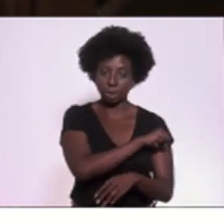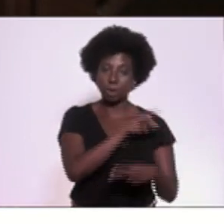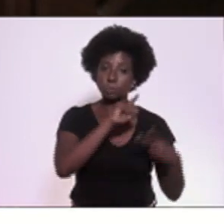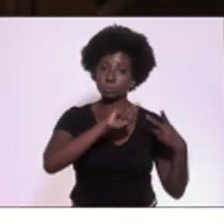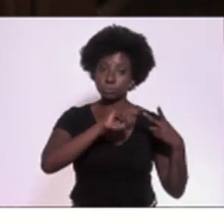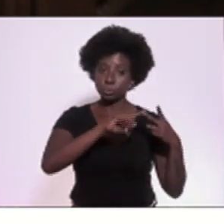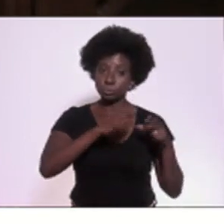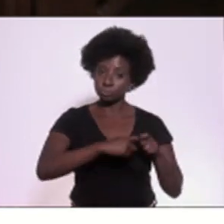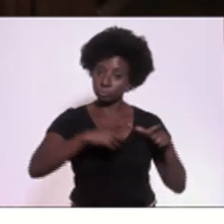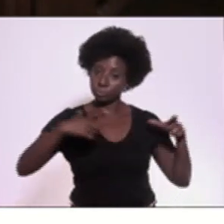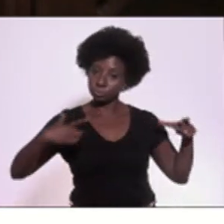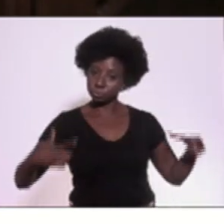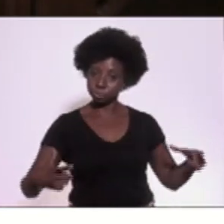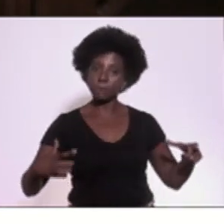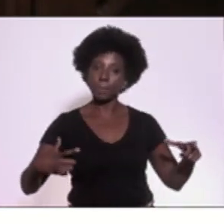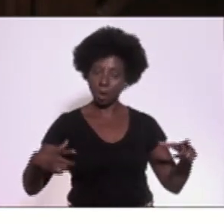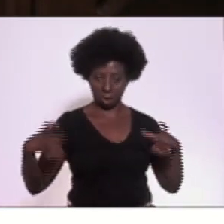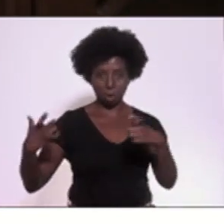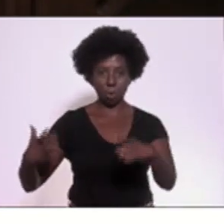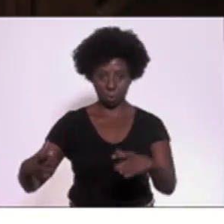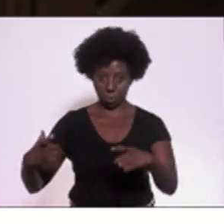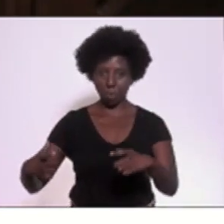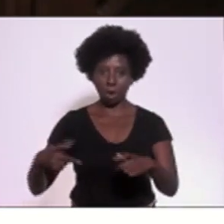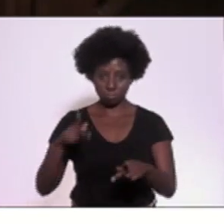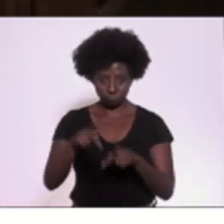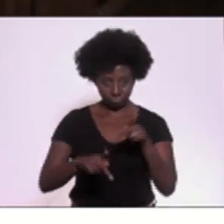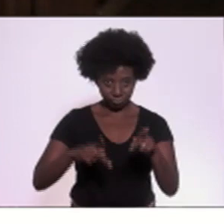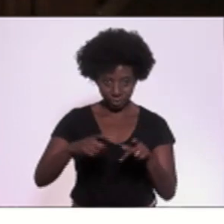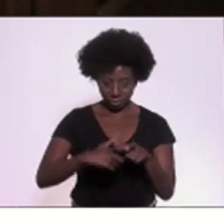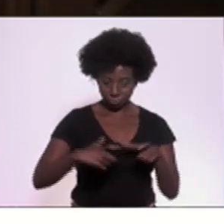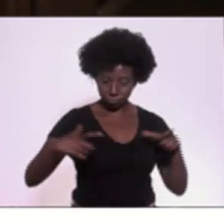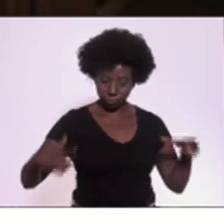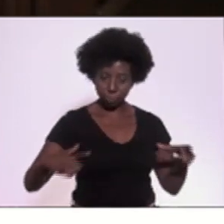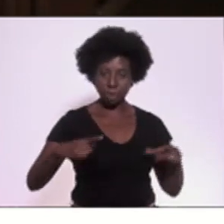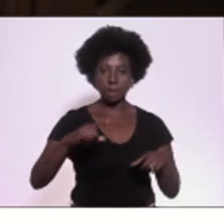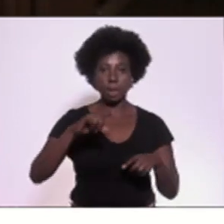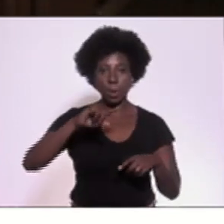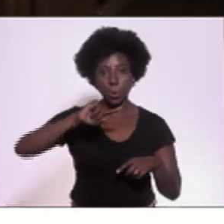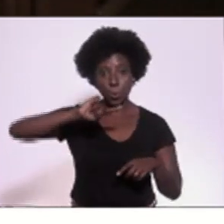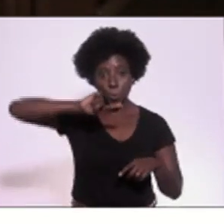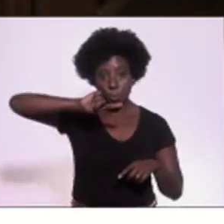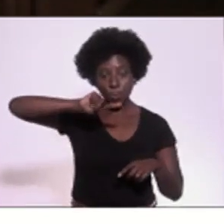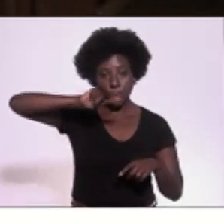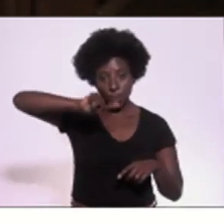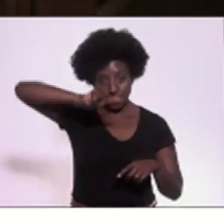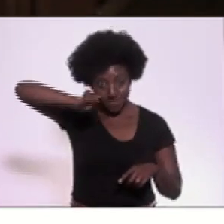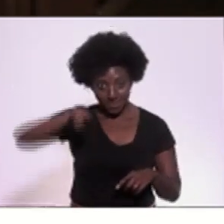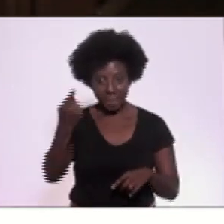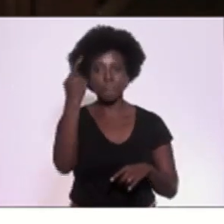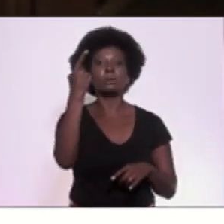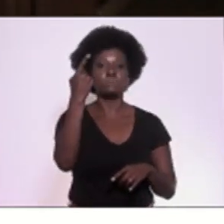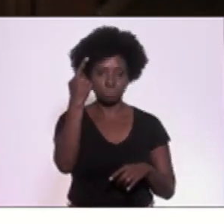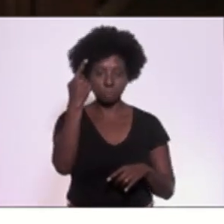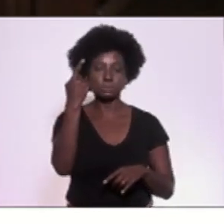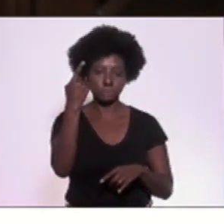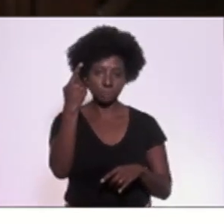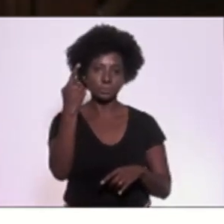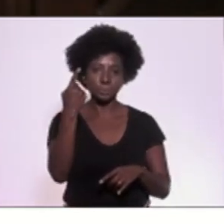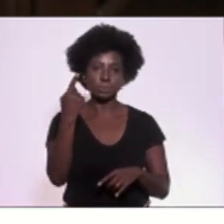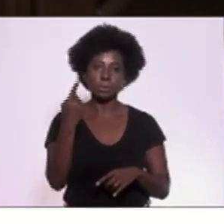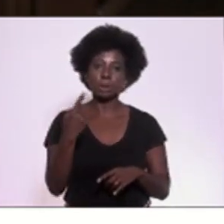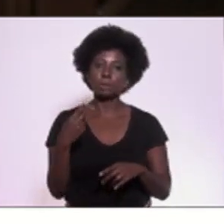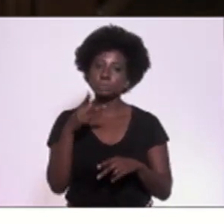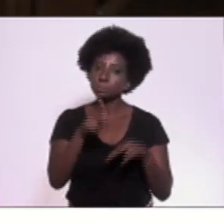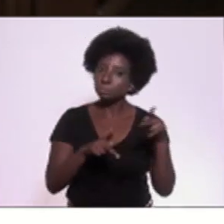maior município do estado em população, são cerca de 1 milhão de habitantes, deputado Eliomar Coelho. E eu quero